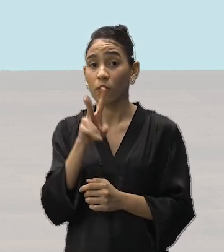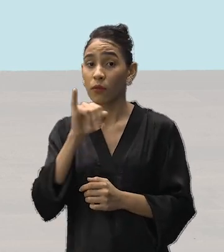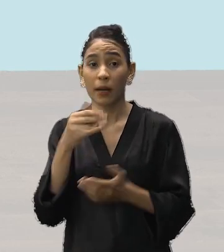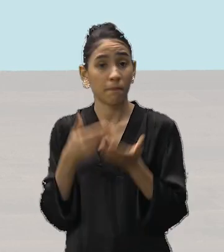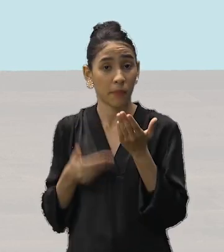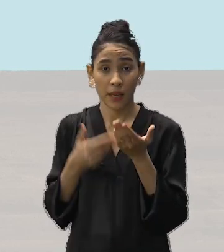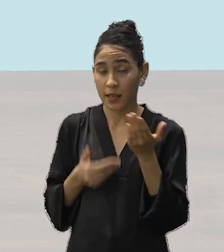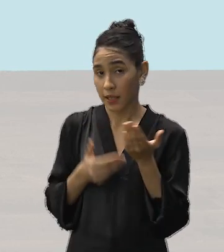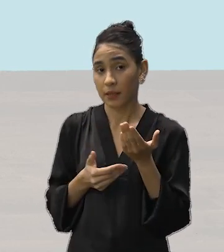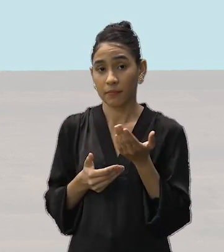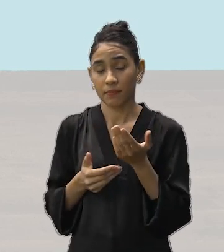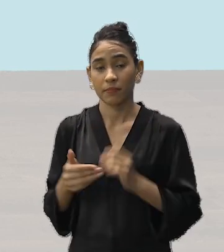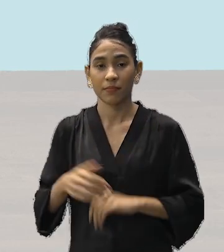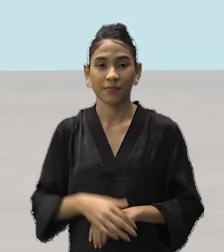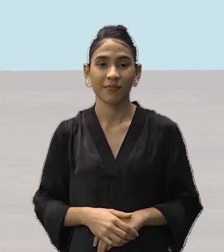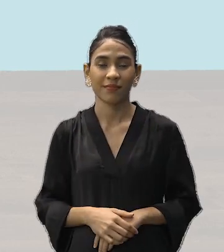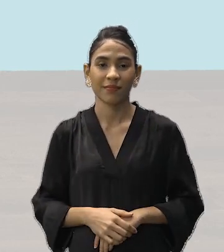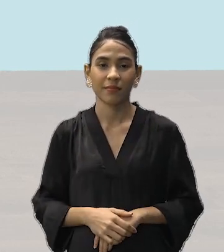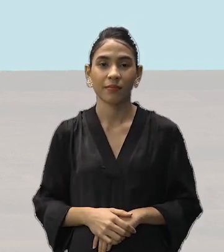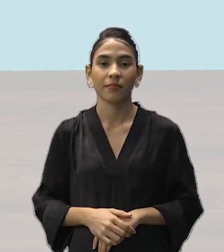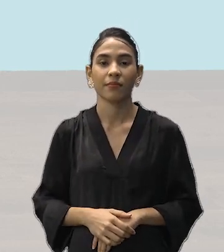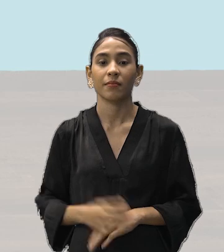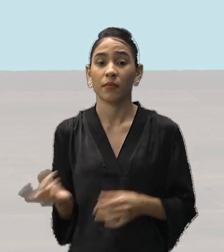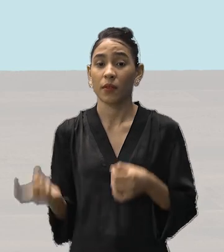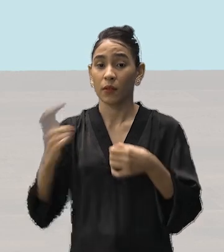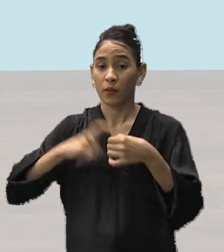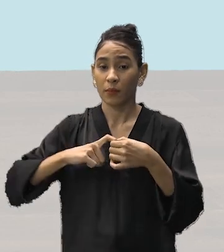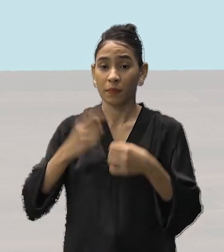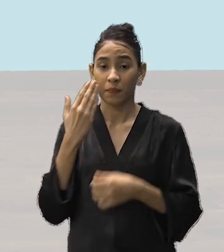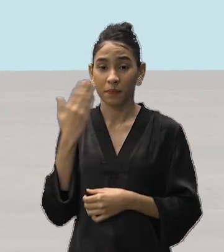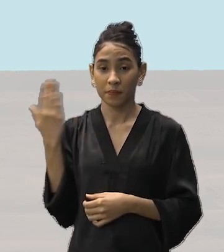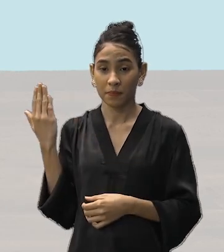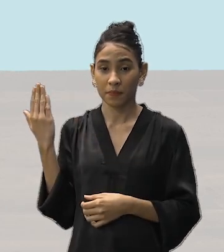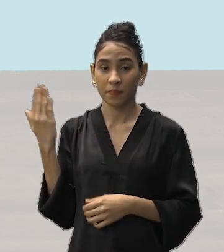compra ou com esse gasto, legal? Vamos voltar aqui para a tela então.